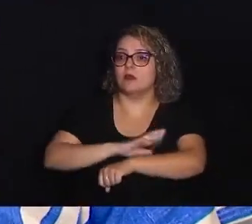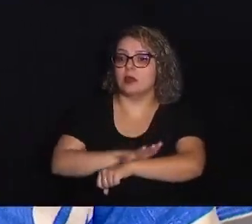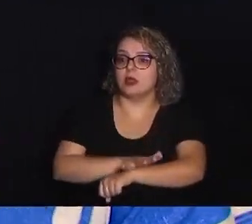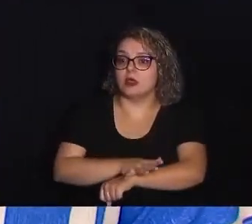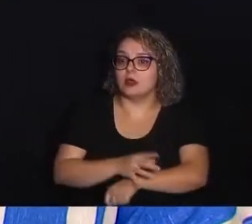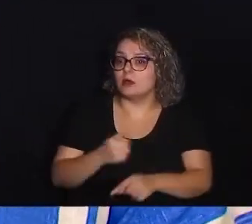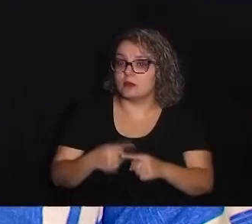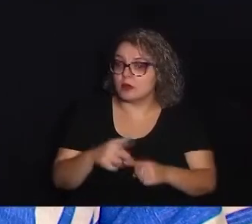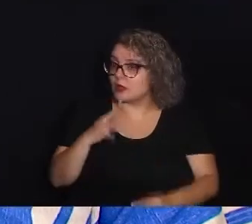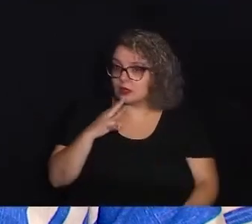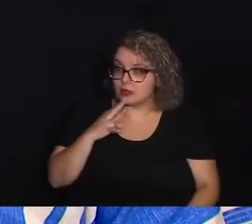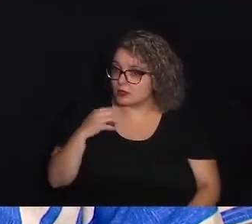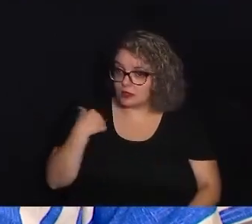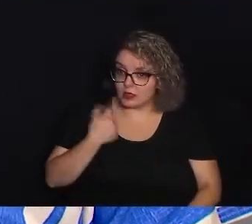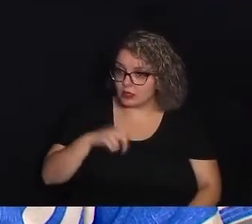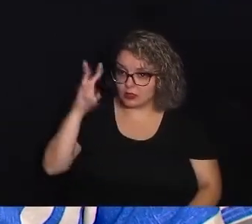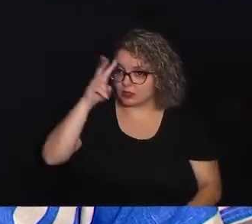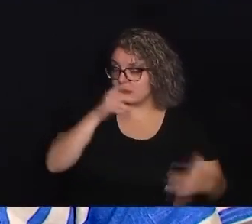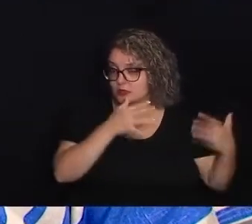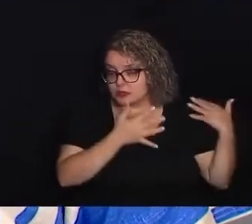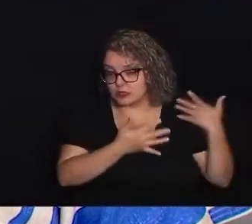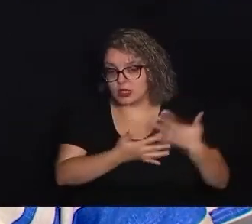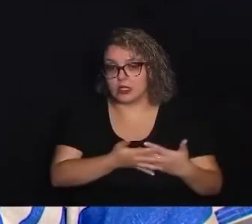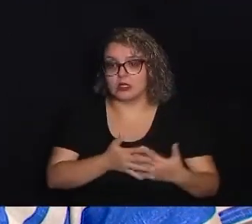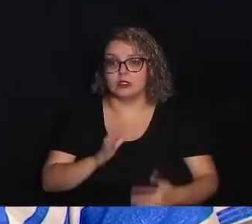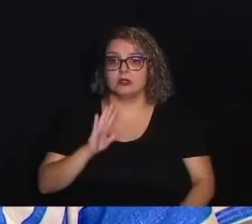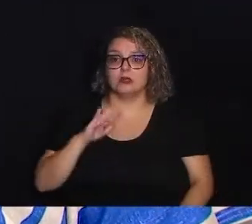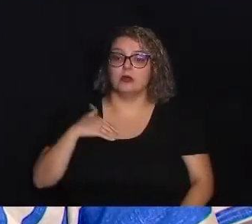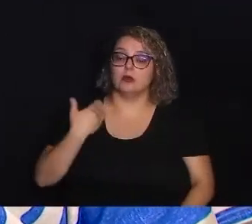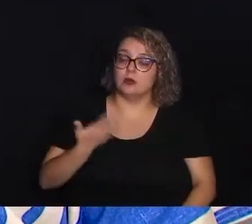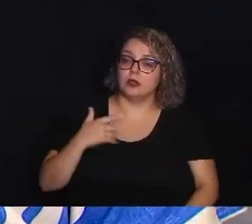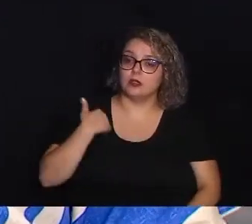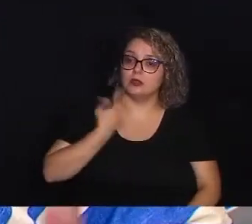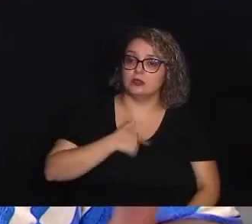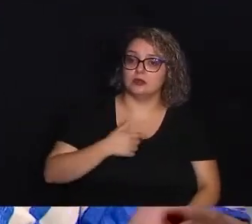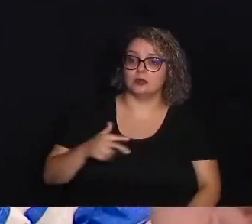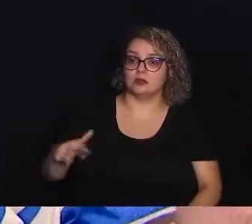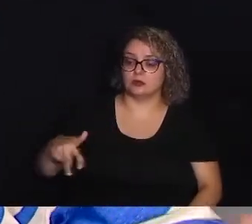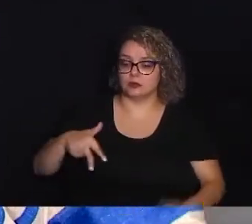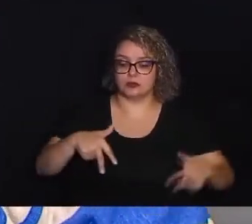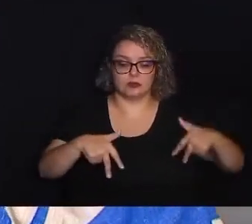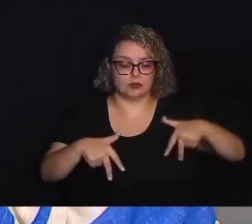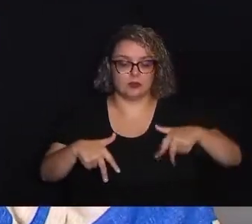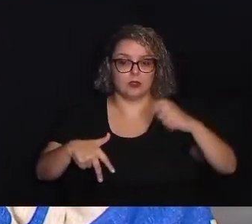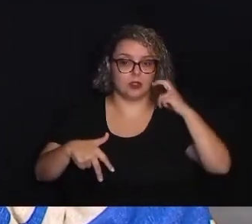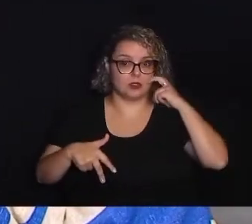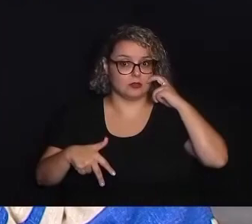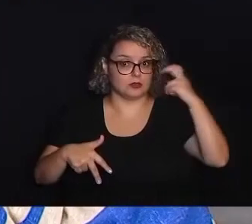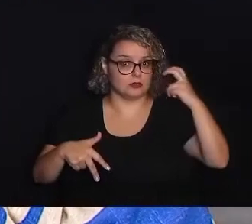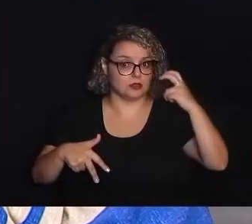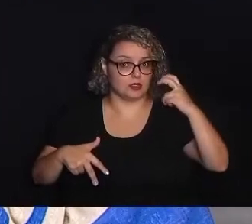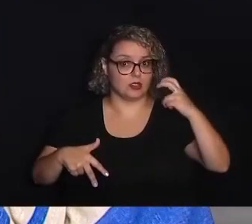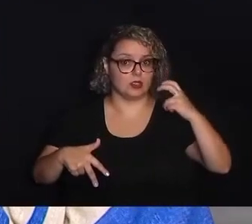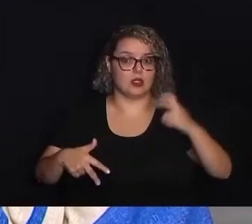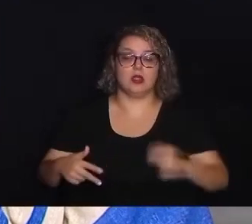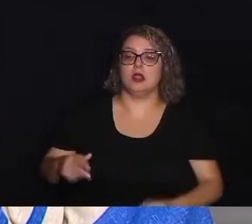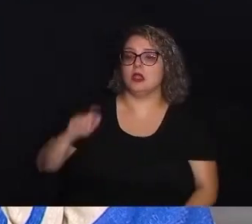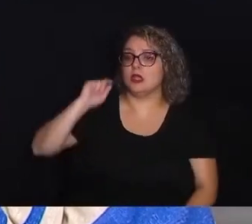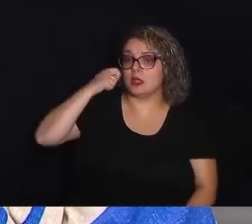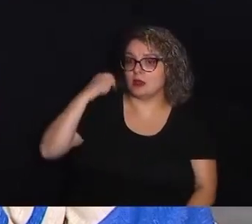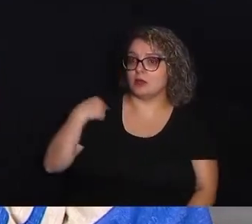tem práticas racistas porque elas não conhecem a nossa história então quando nós trouxemos intelectuais